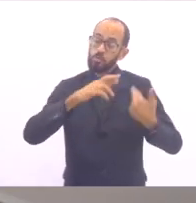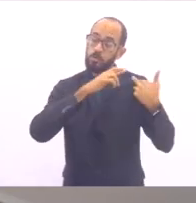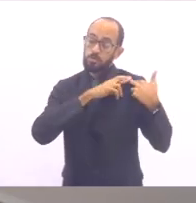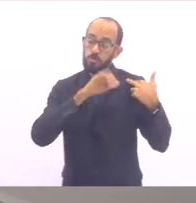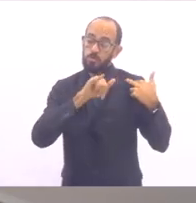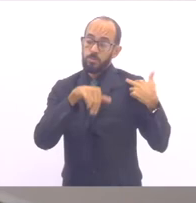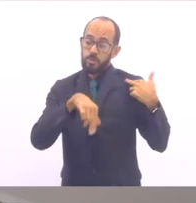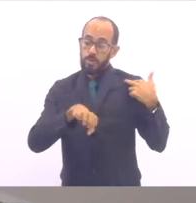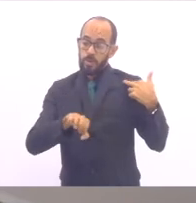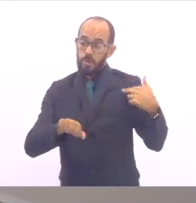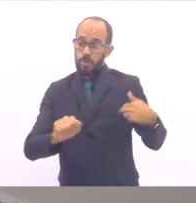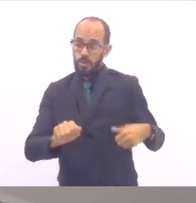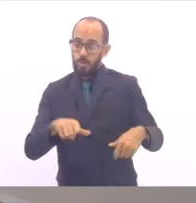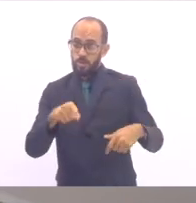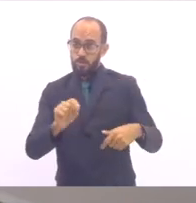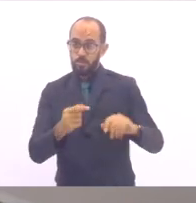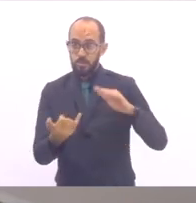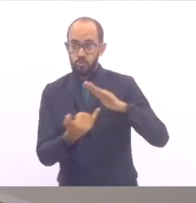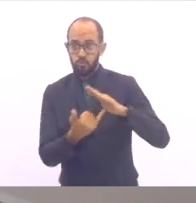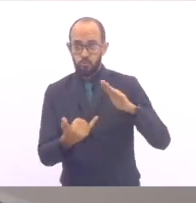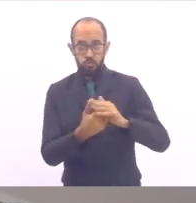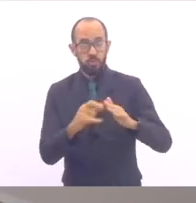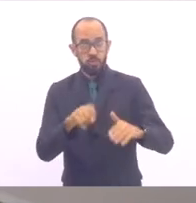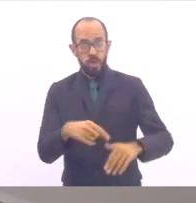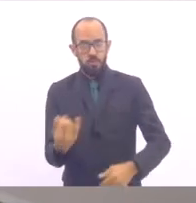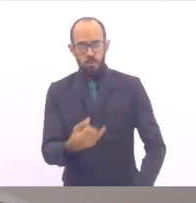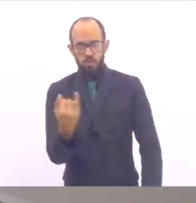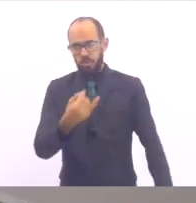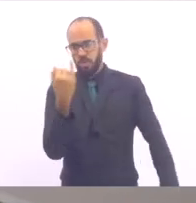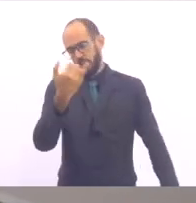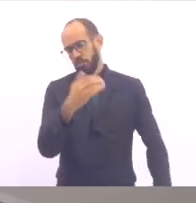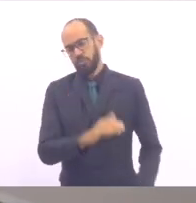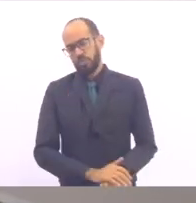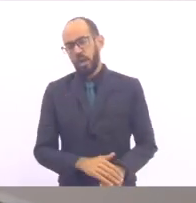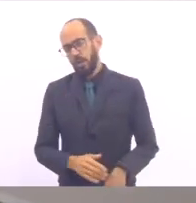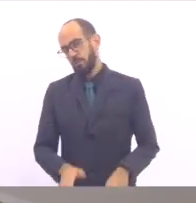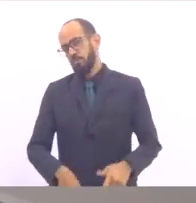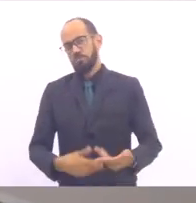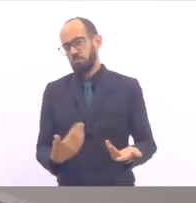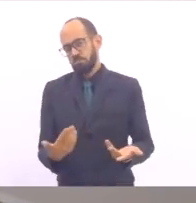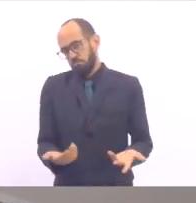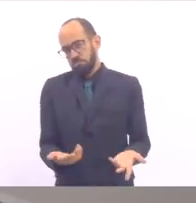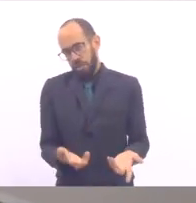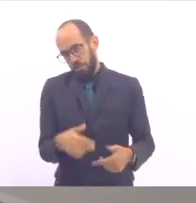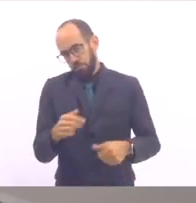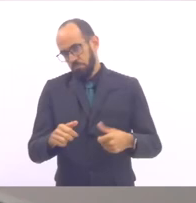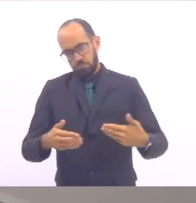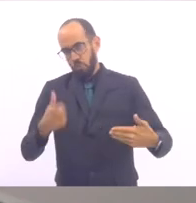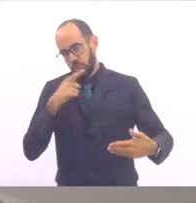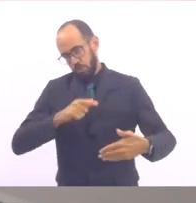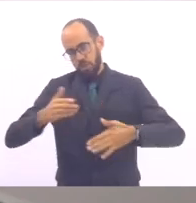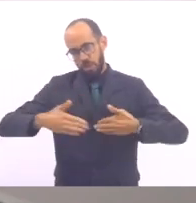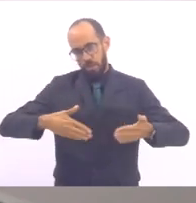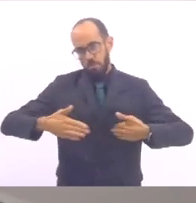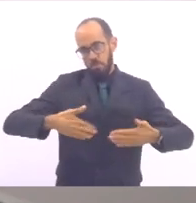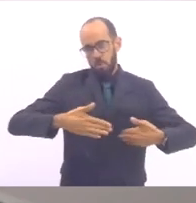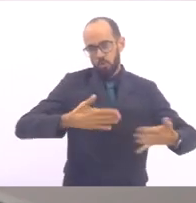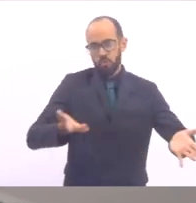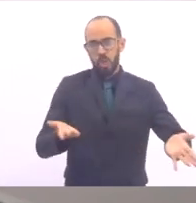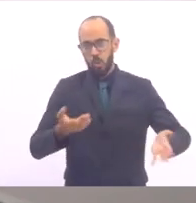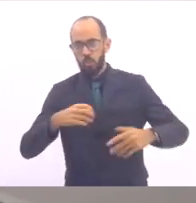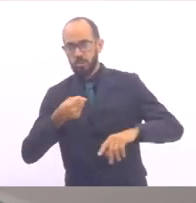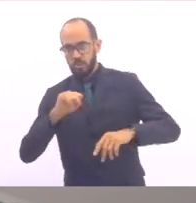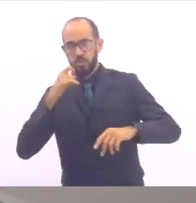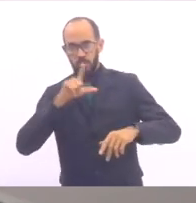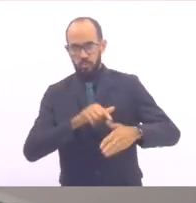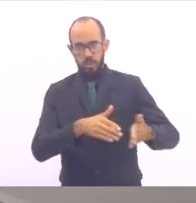para as cooperativas isso é relevante do ponto de vista de operacionalização, porque... Se você consegue